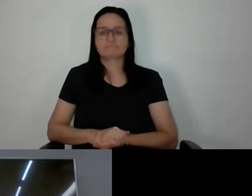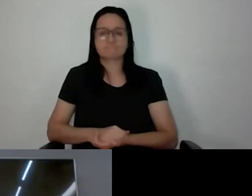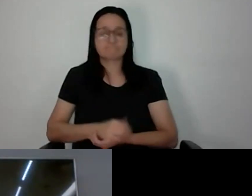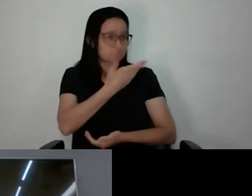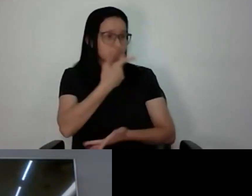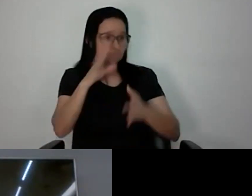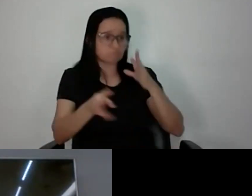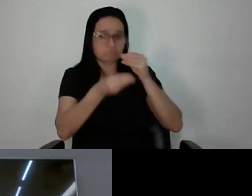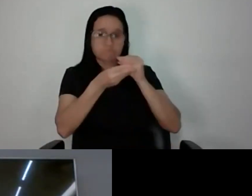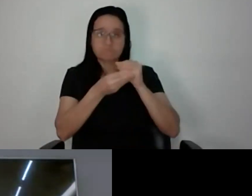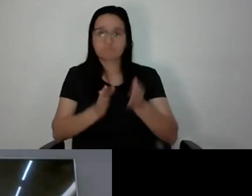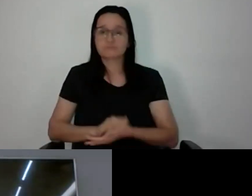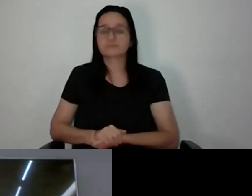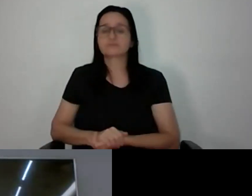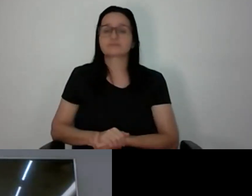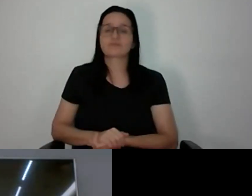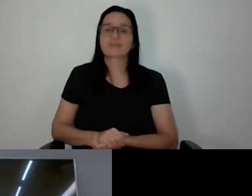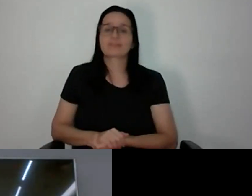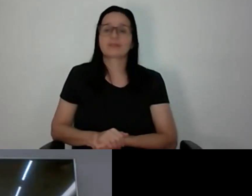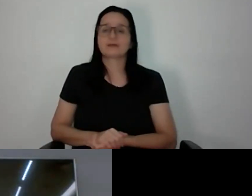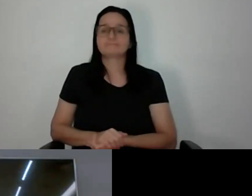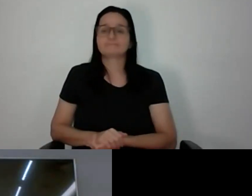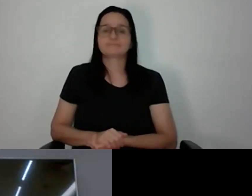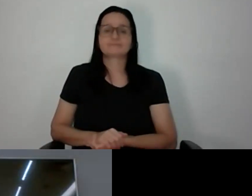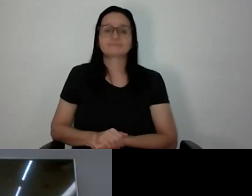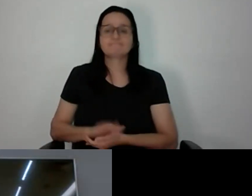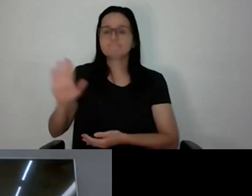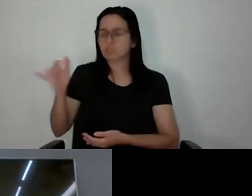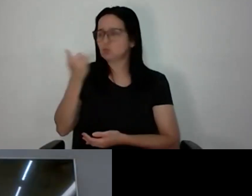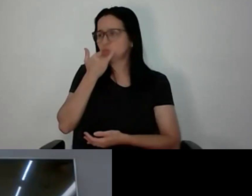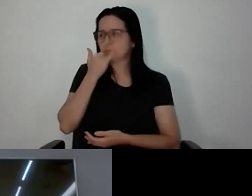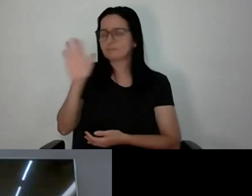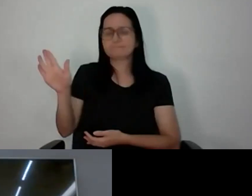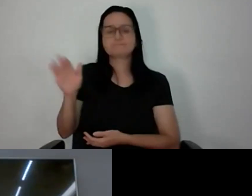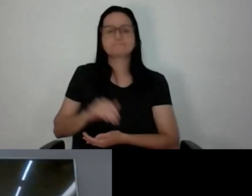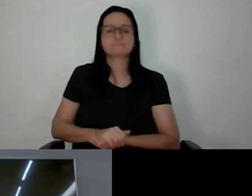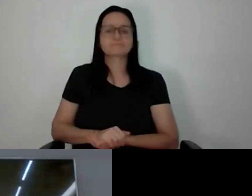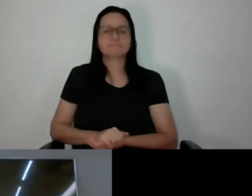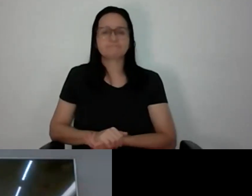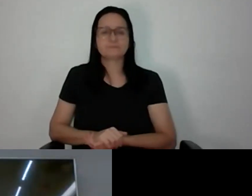algo. Eu queria, desculpa, doutor Matheus, antes de questionar, só